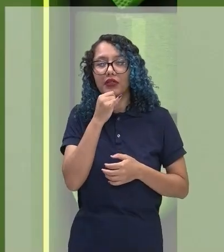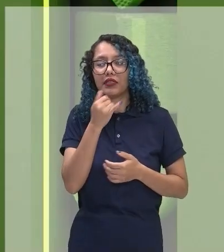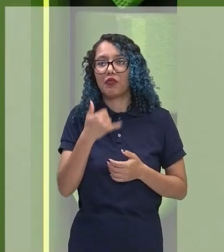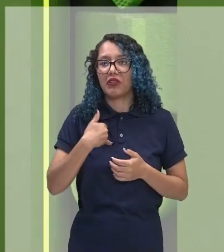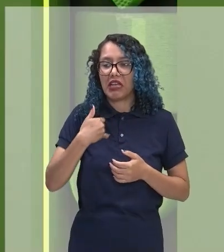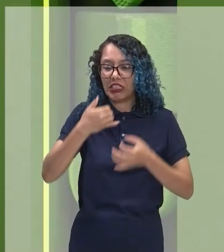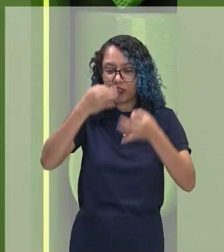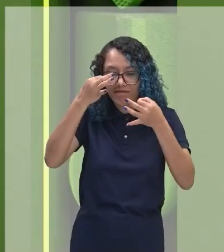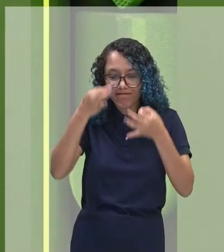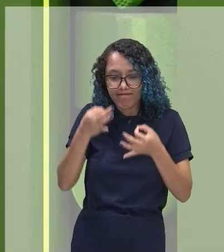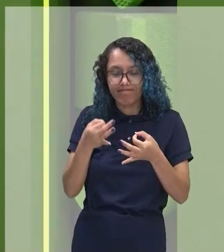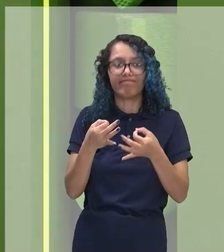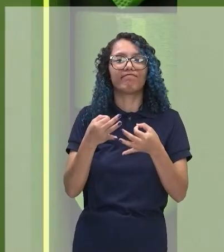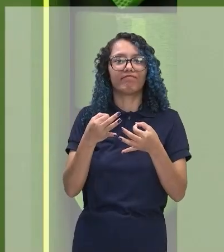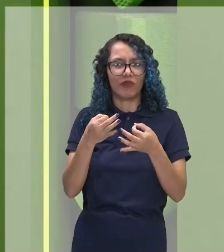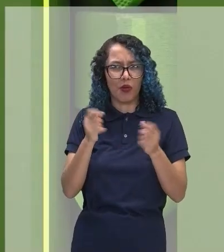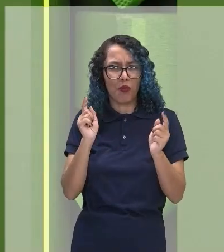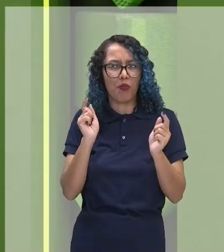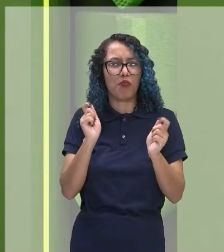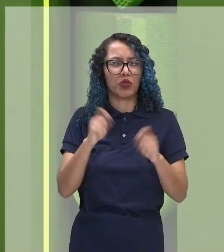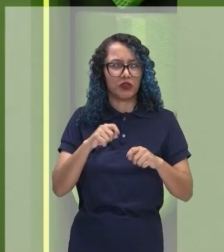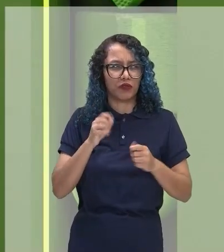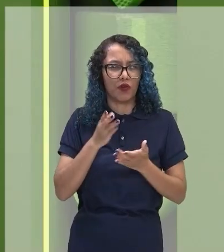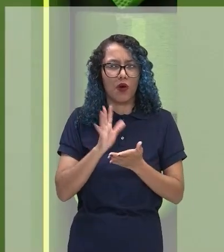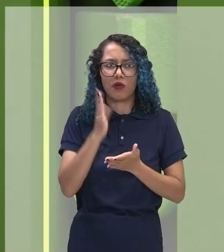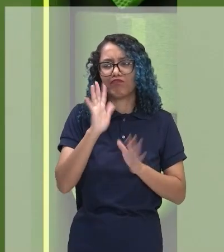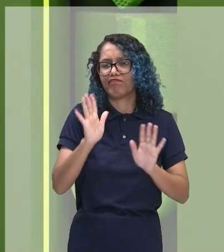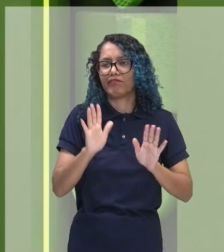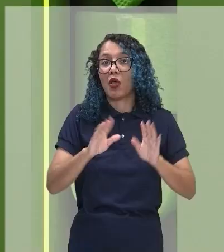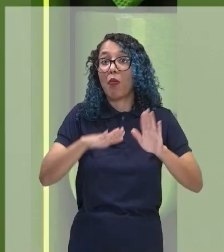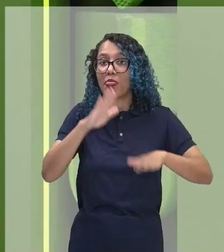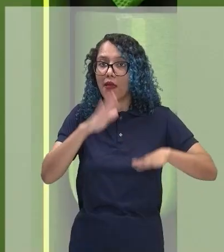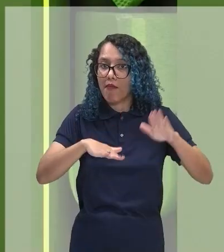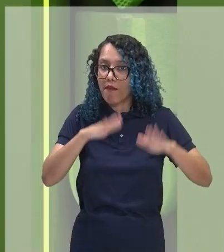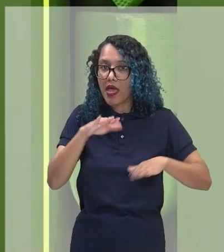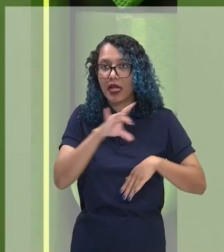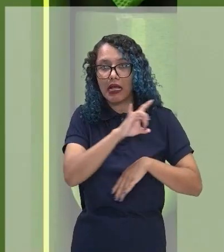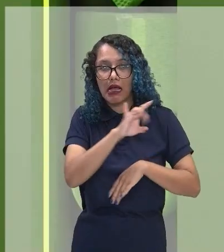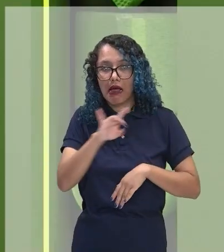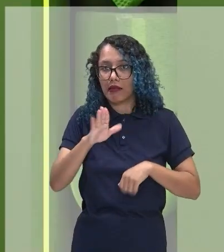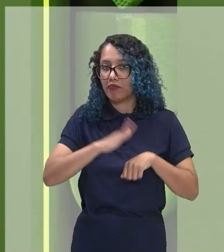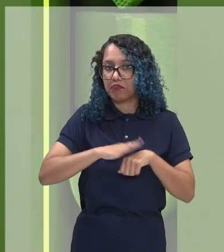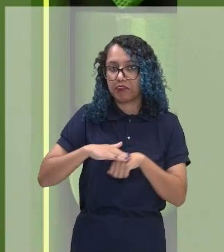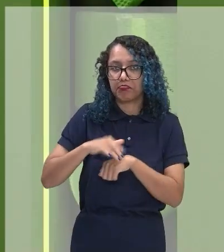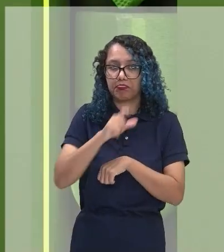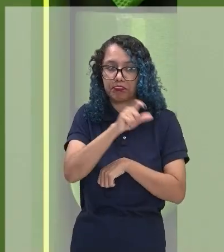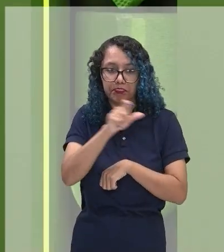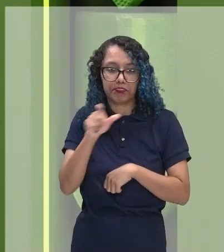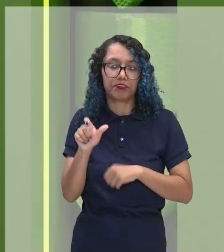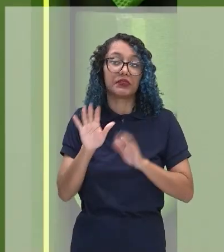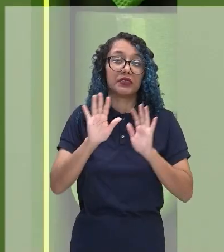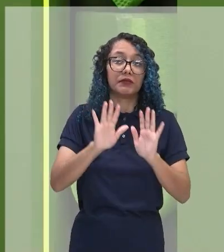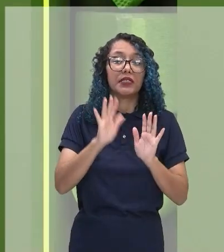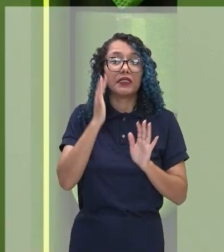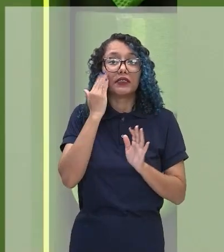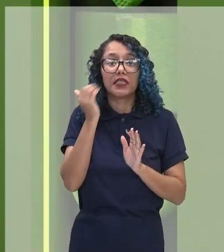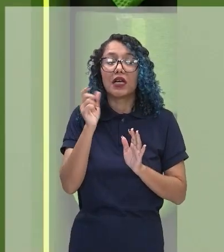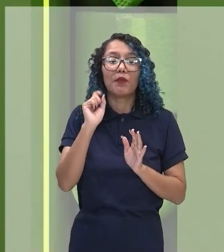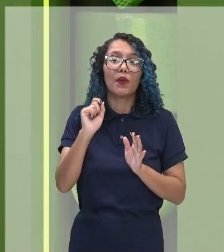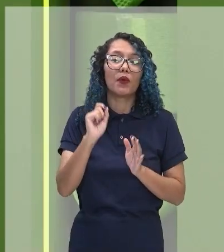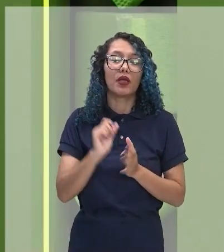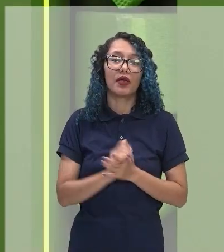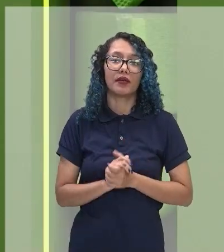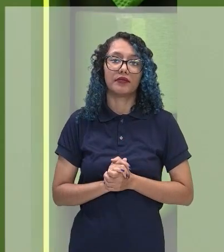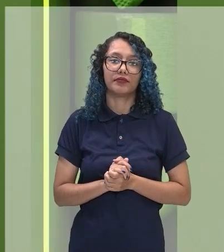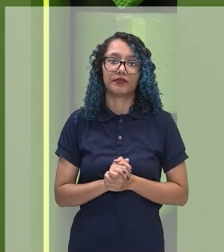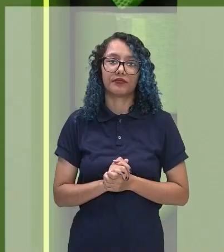X é que vai acontecer a puberdade. Isso vai variar muito de pessoa para pessoa, né? Mas o que se sabe é que uma vez que